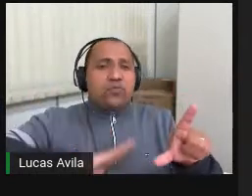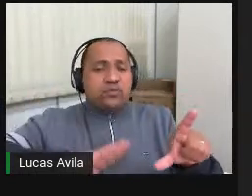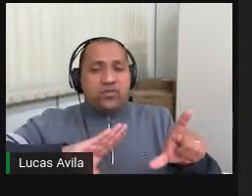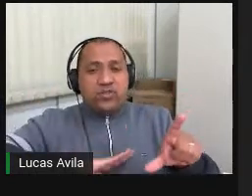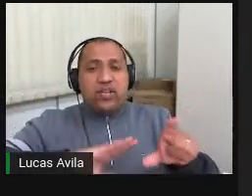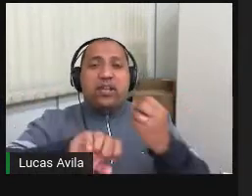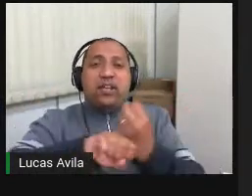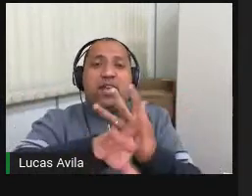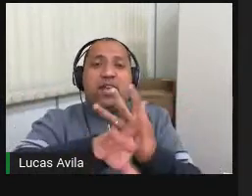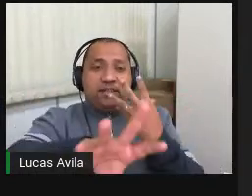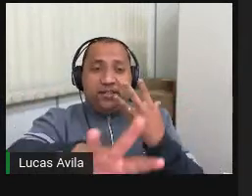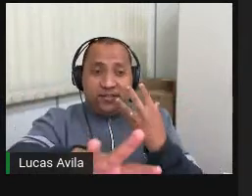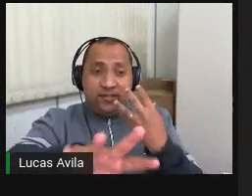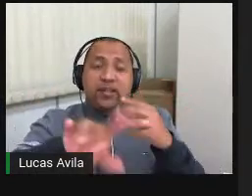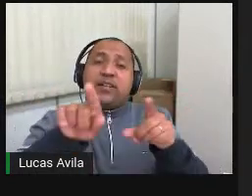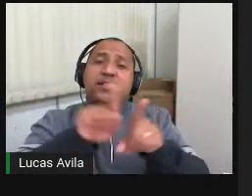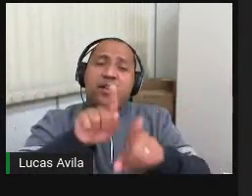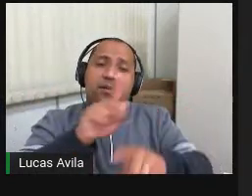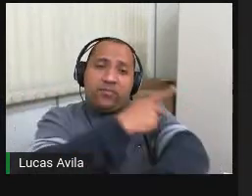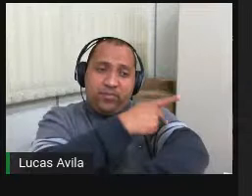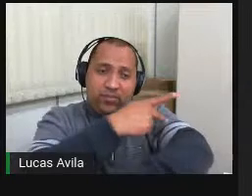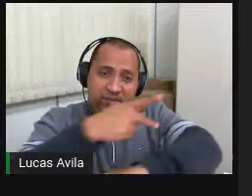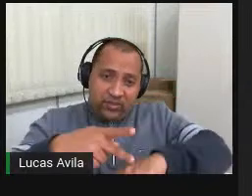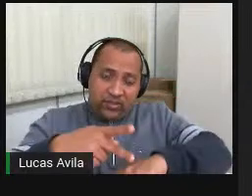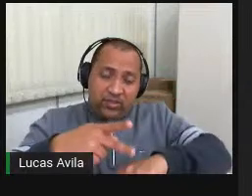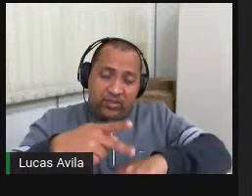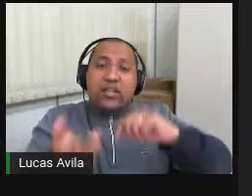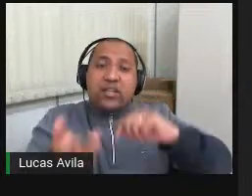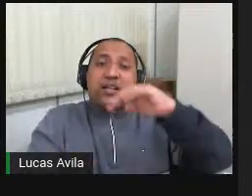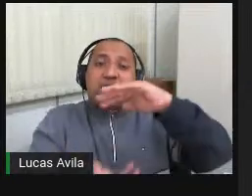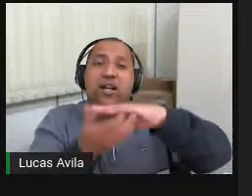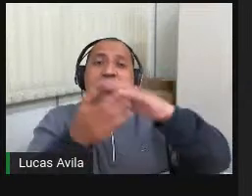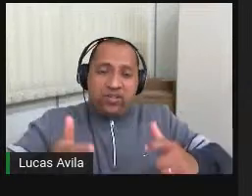Distância e Pedagogia do campus Jaguarão.